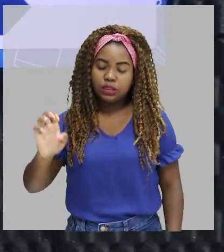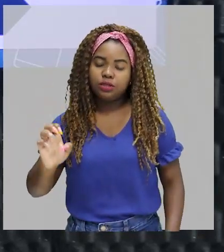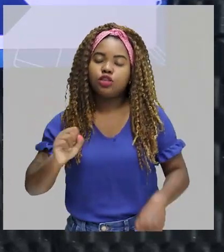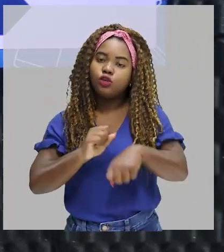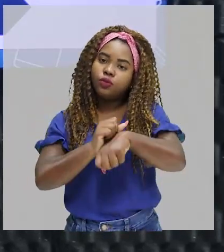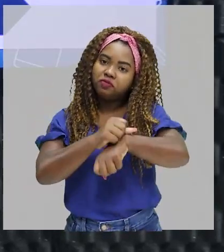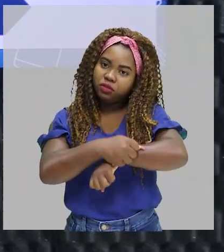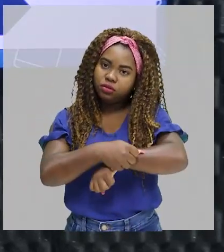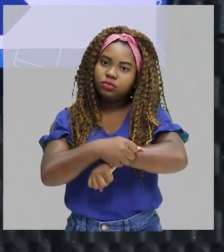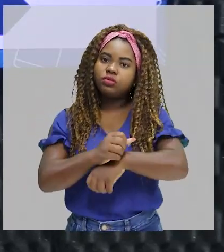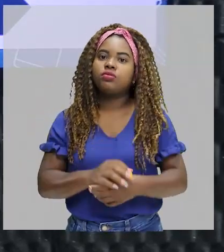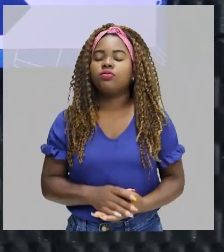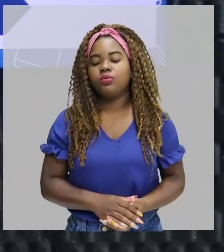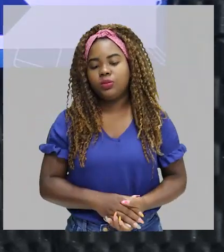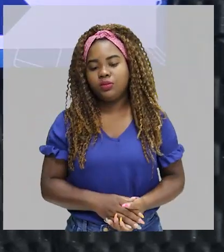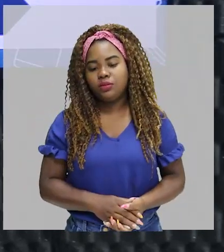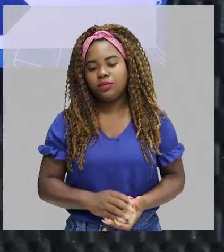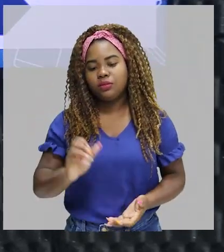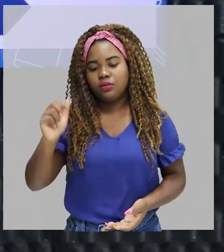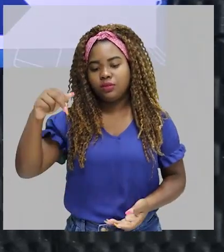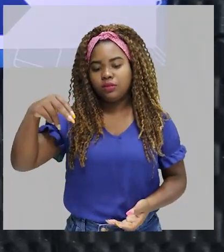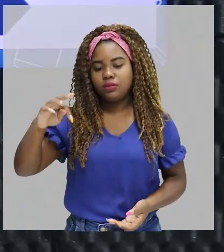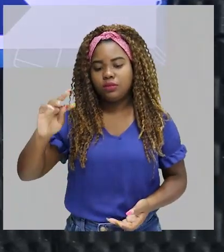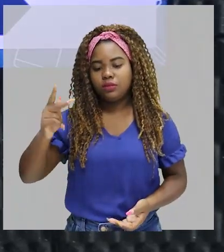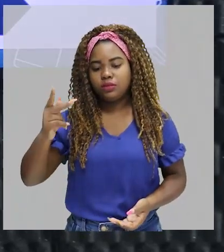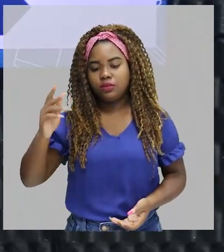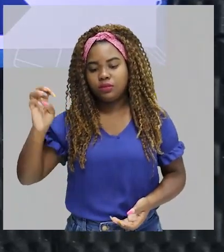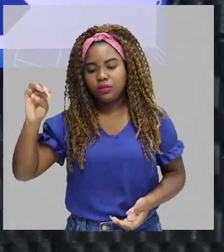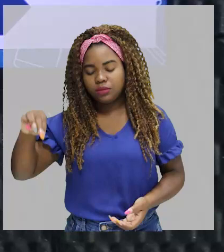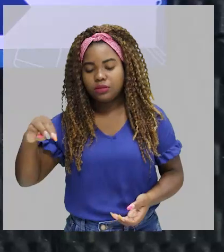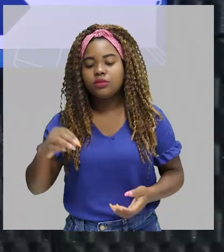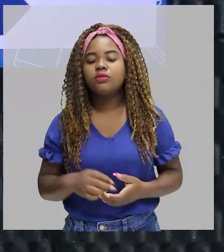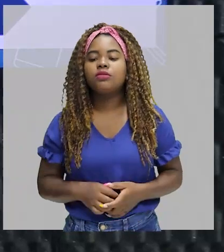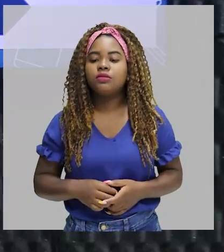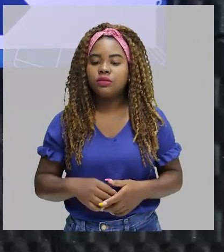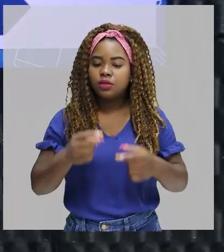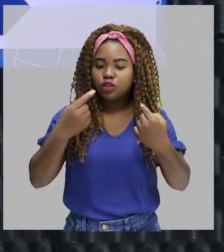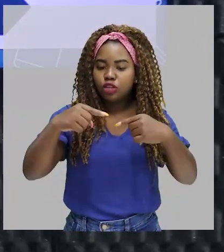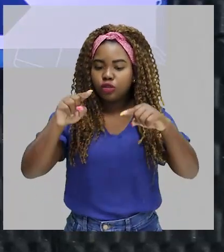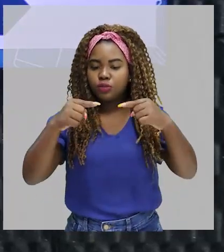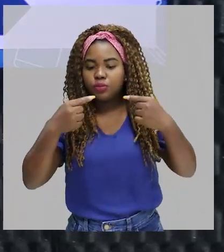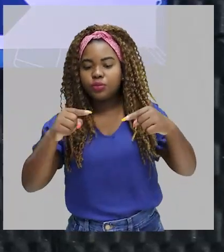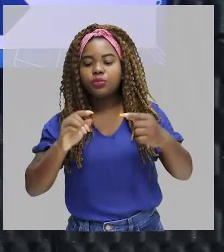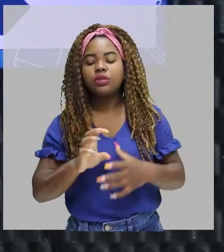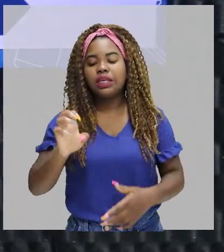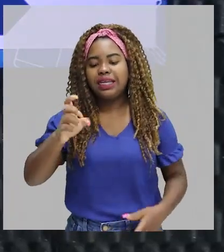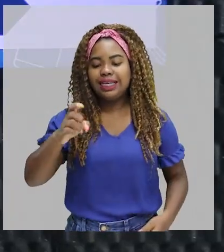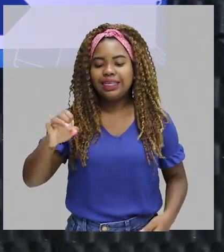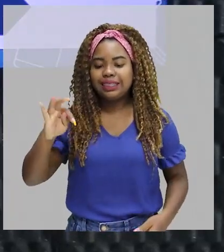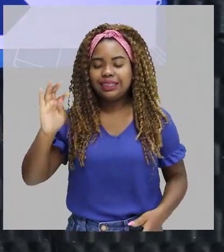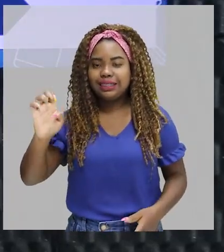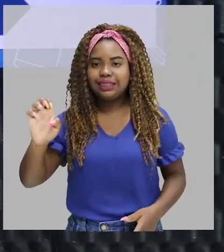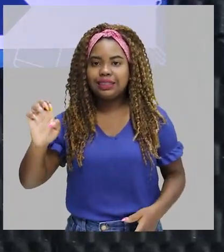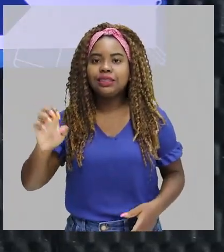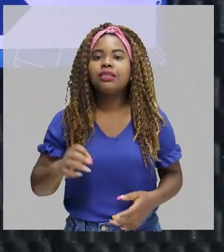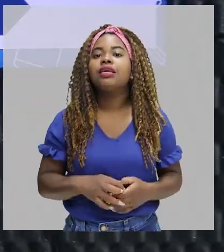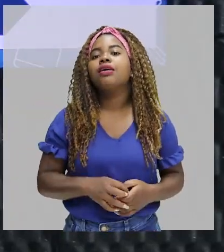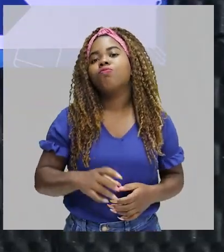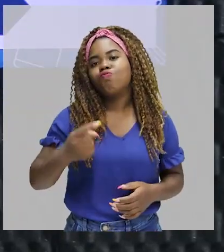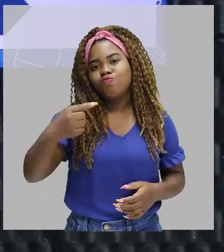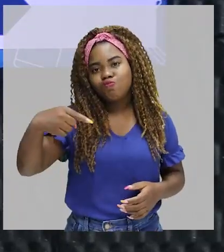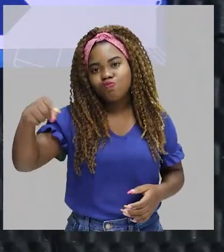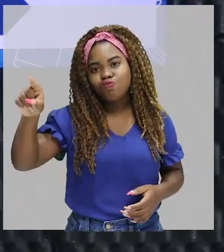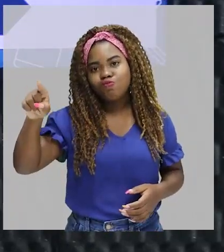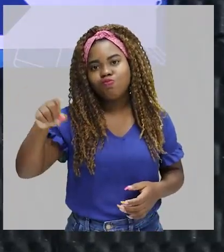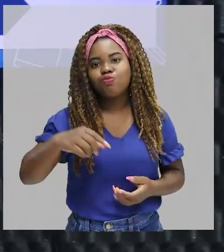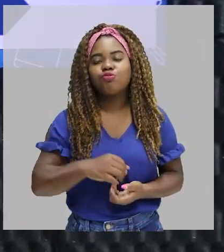faculdade. Anthem, hino. Exit, saída. Então, todas essas palavras são chamadas de